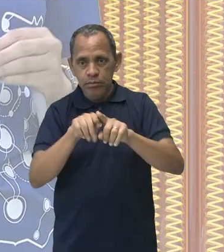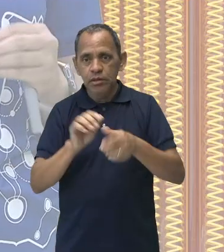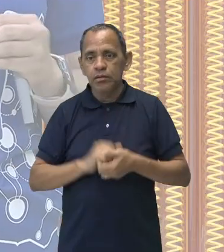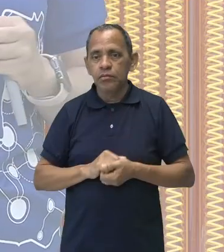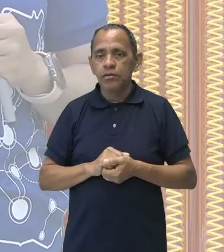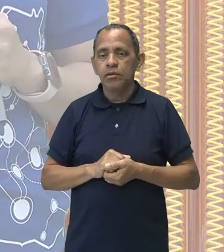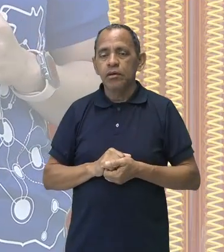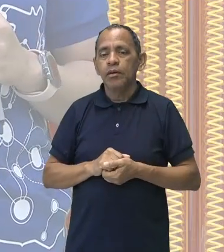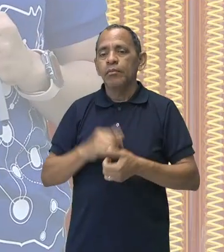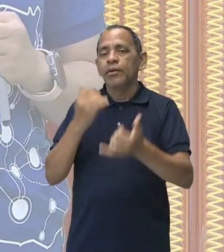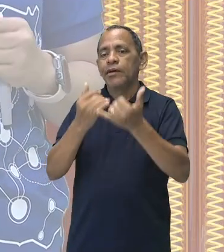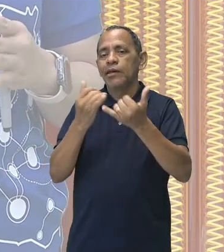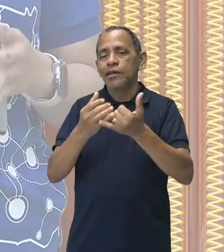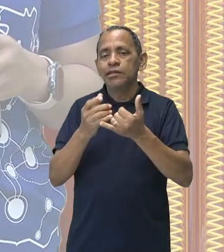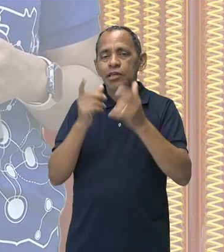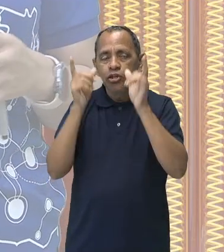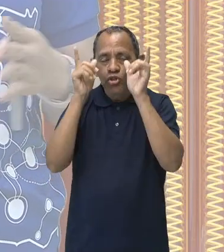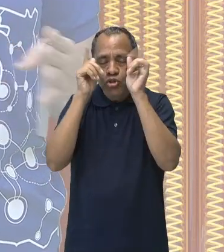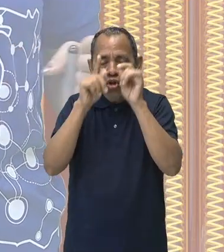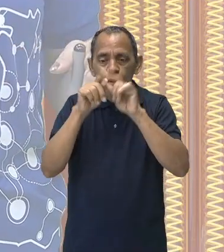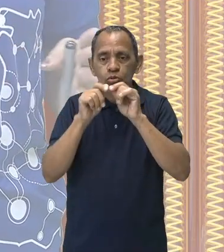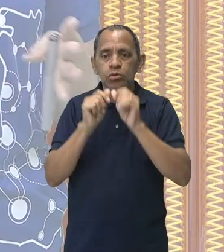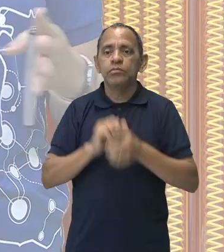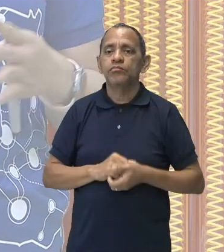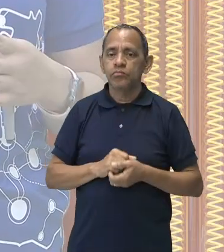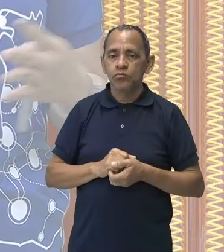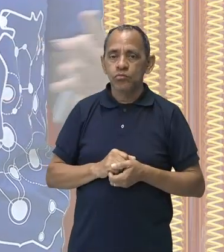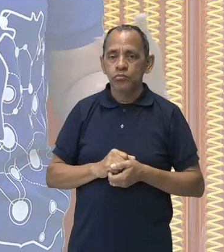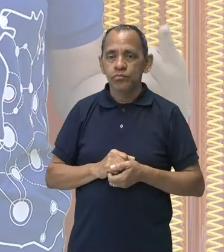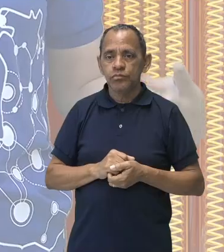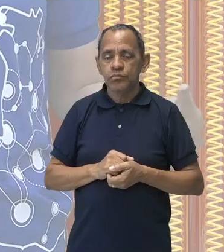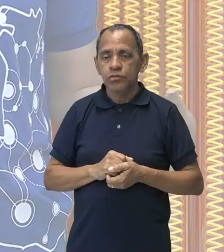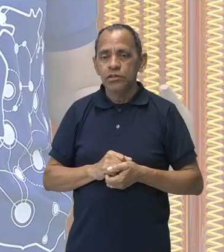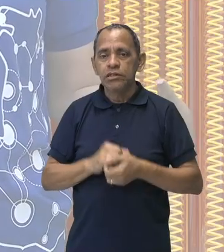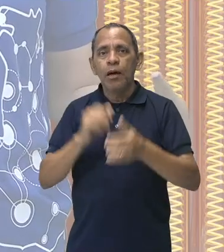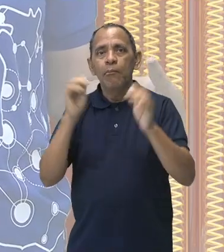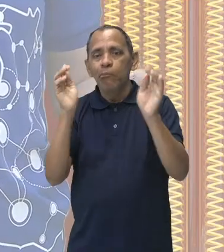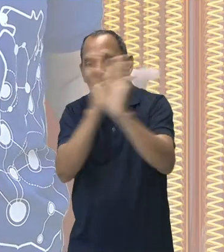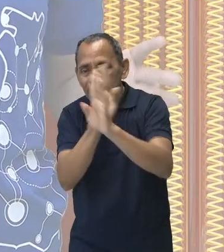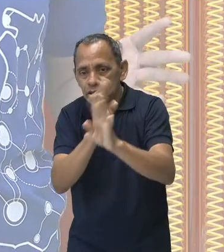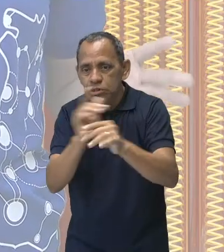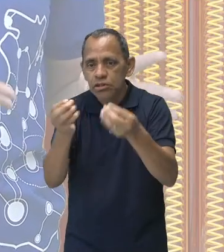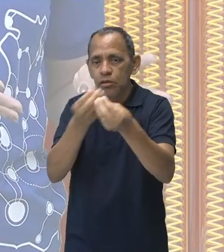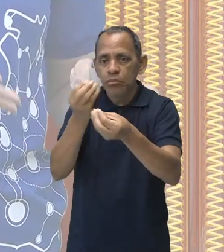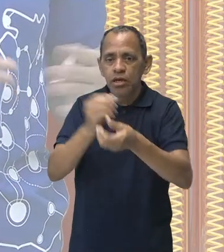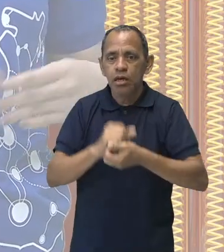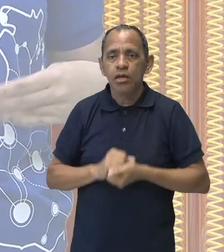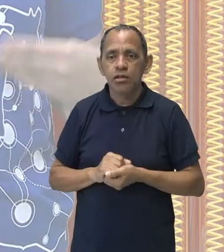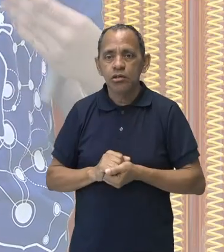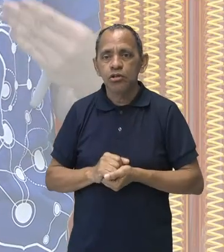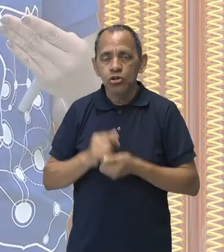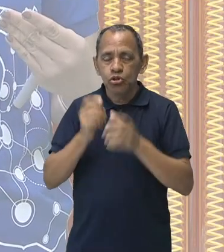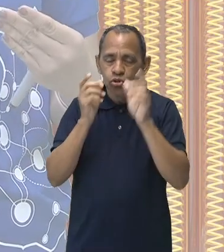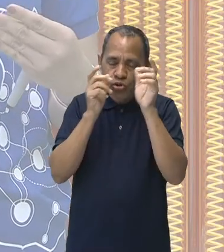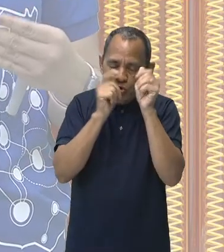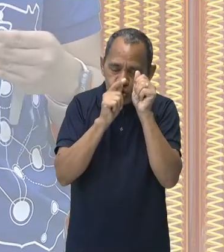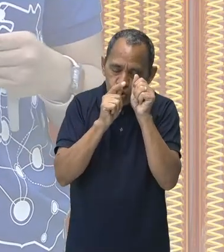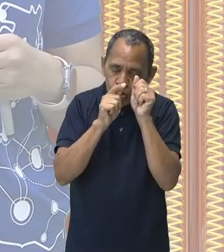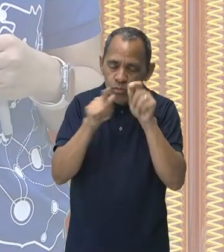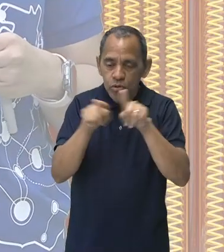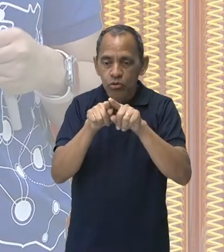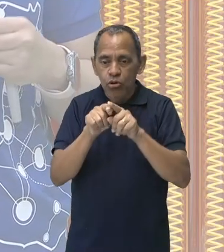ele dorme o sono da indiferença, vocês observaram na imagem que ele estava com um jornal no colo e que ele dormia, né, estava ali